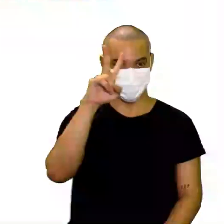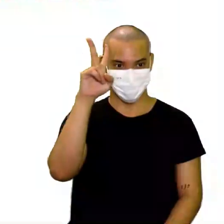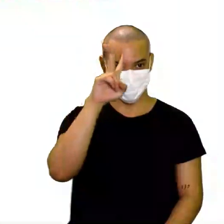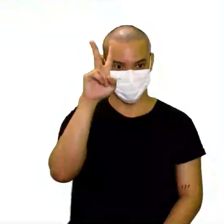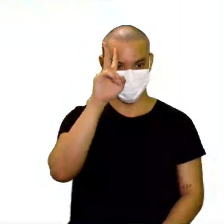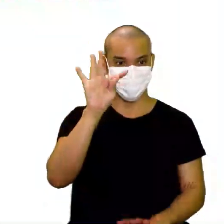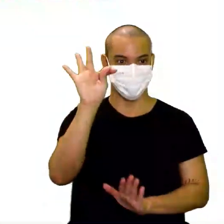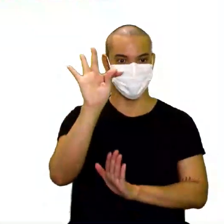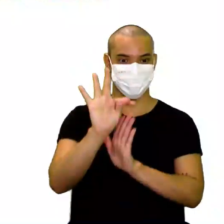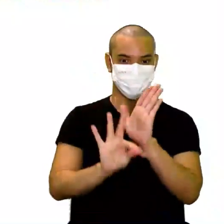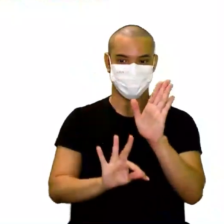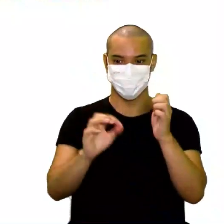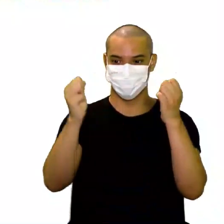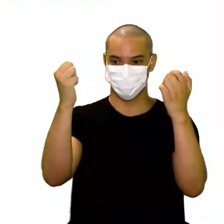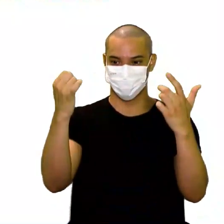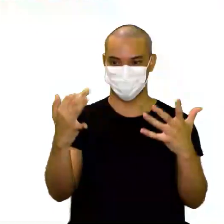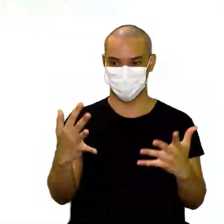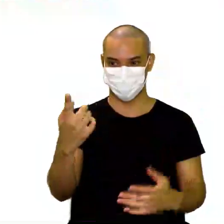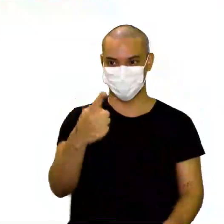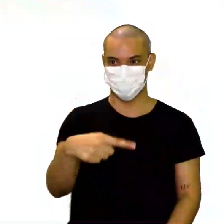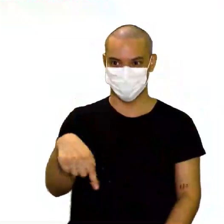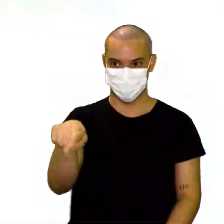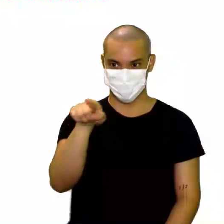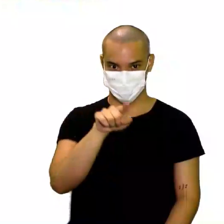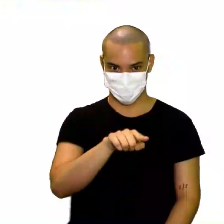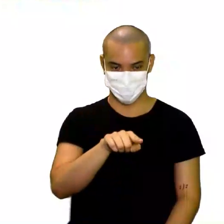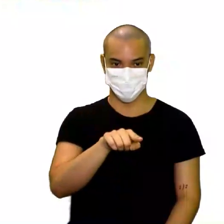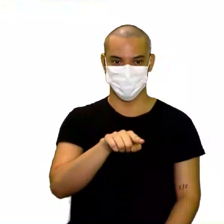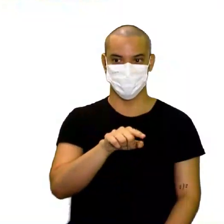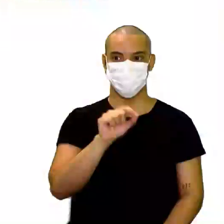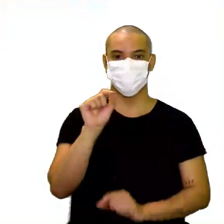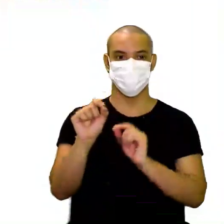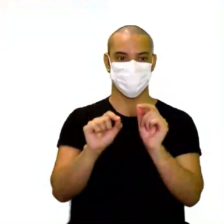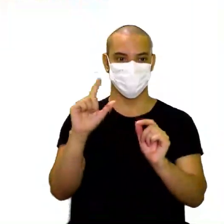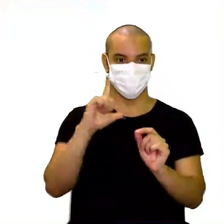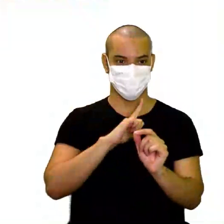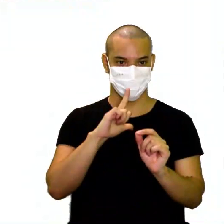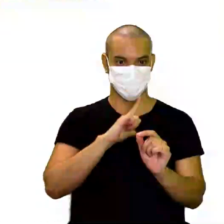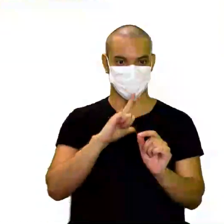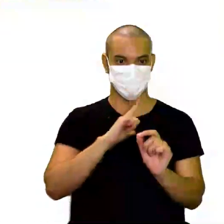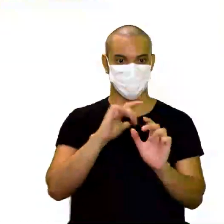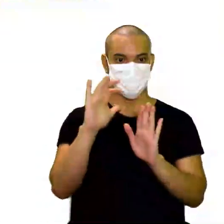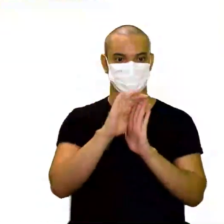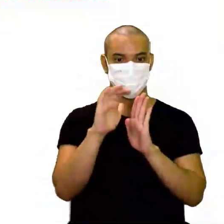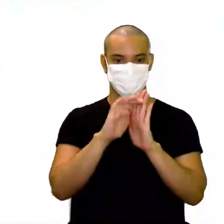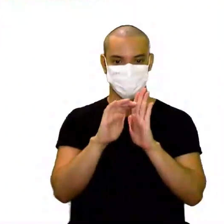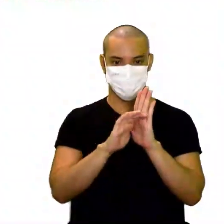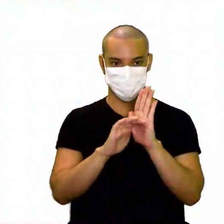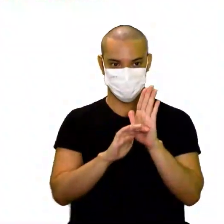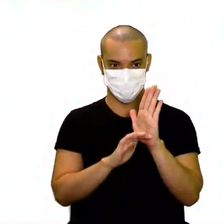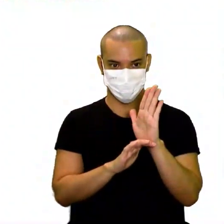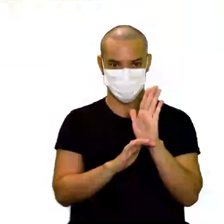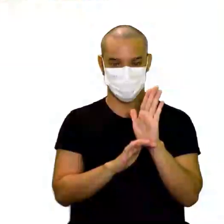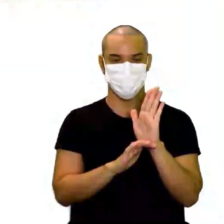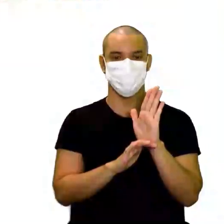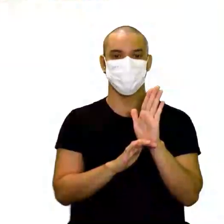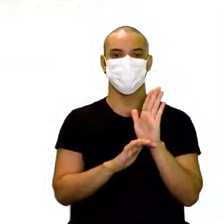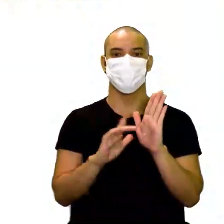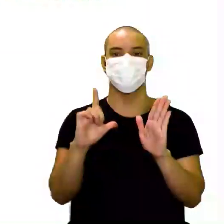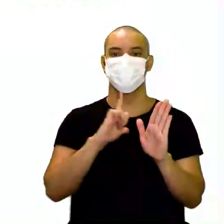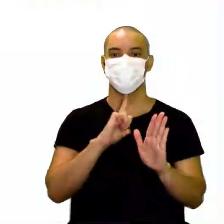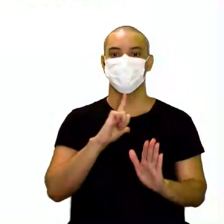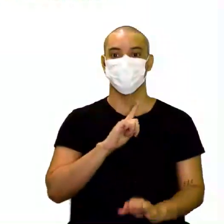para descobrir se é a B ou a C. Entre os dispositivos listados, apenas